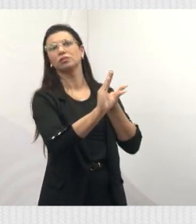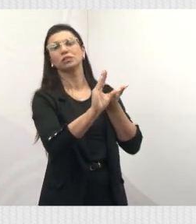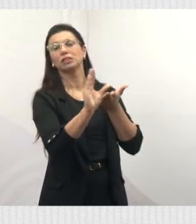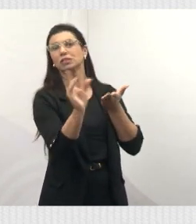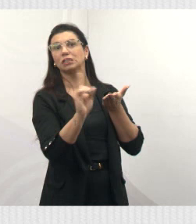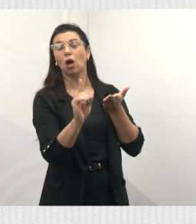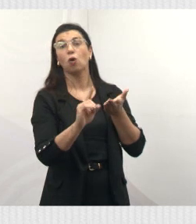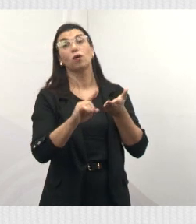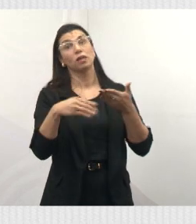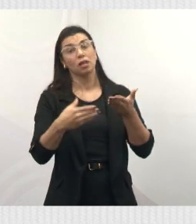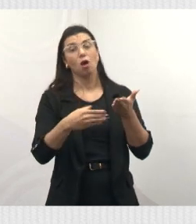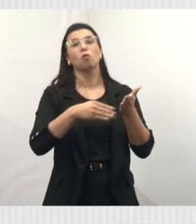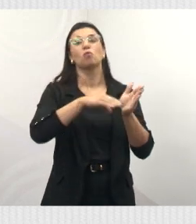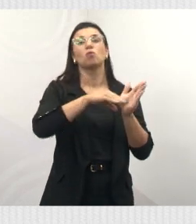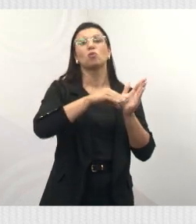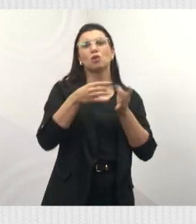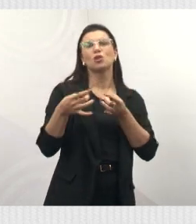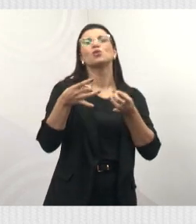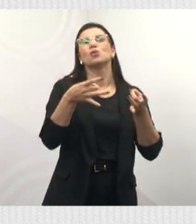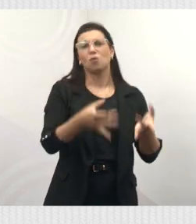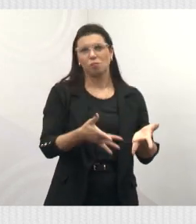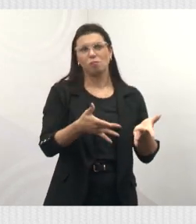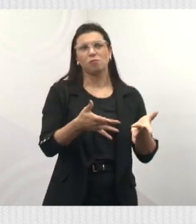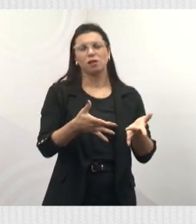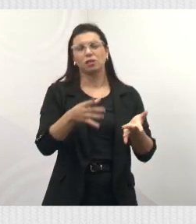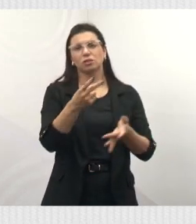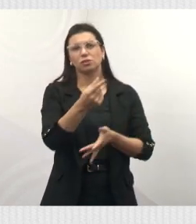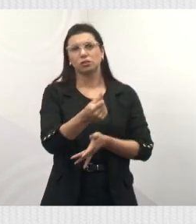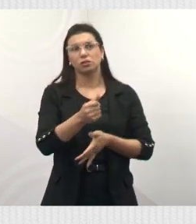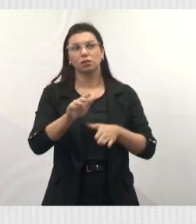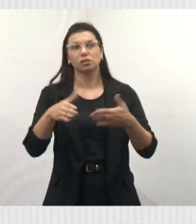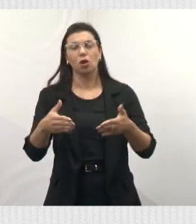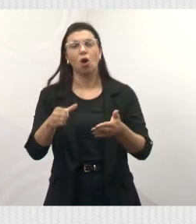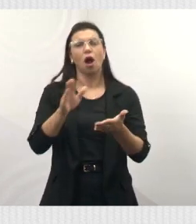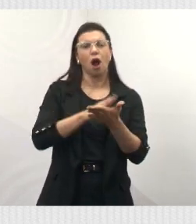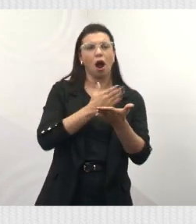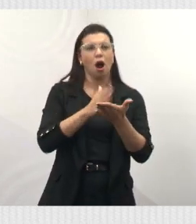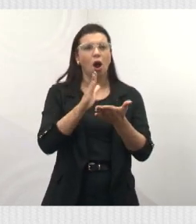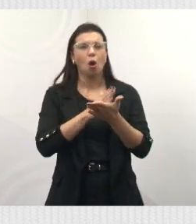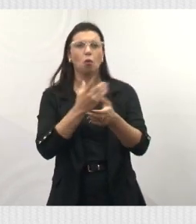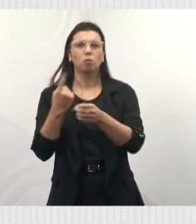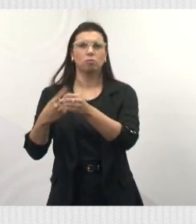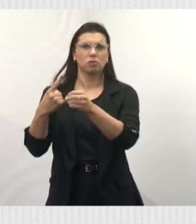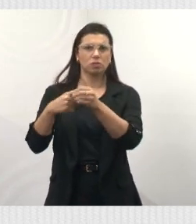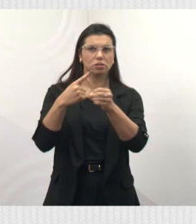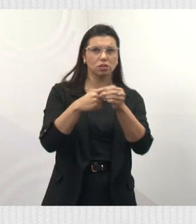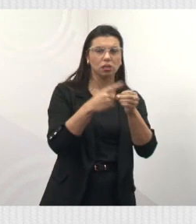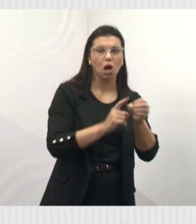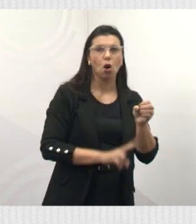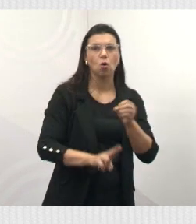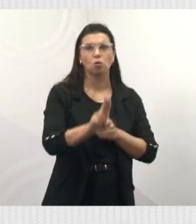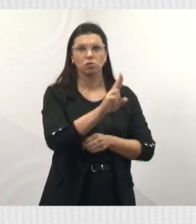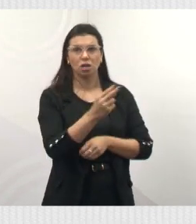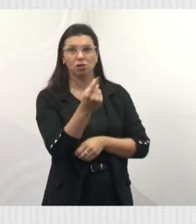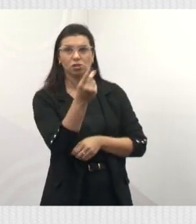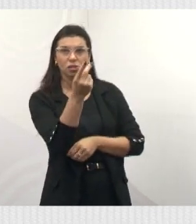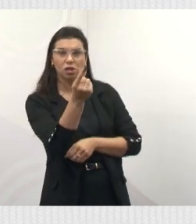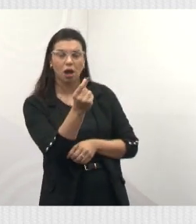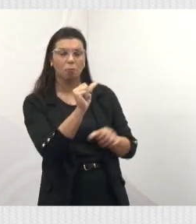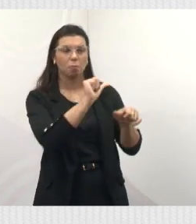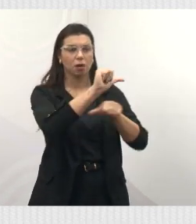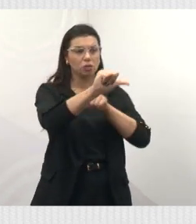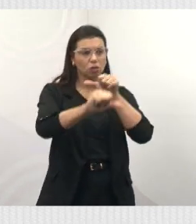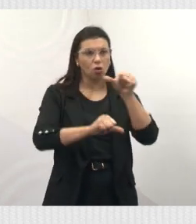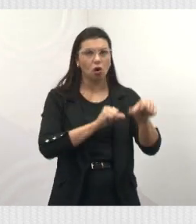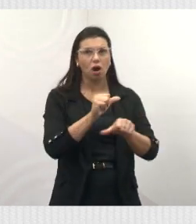É evidente. Alguns municípios usaram esses recursos para trocar computadores, para